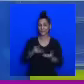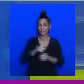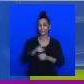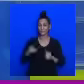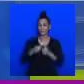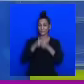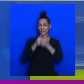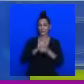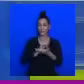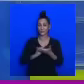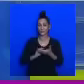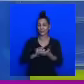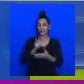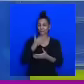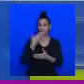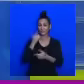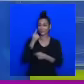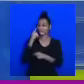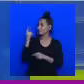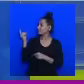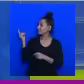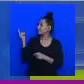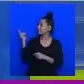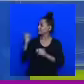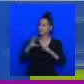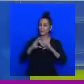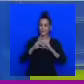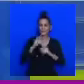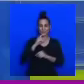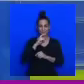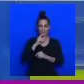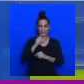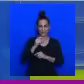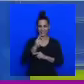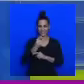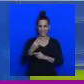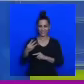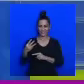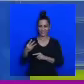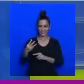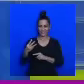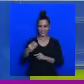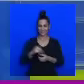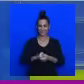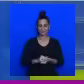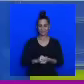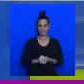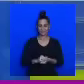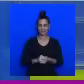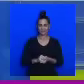agora você conferindo Loto Fácil. Bola verde, número 13. Verde 13.